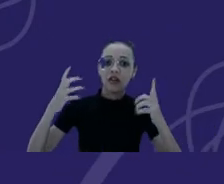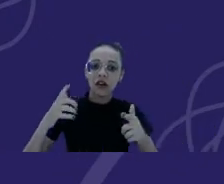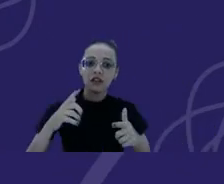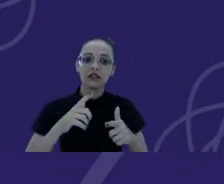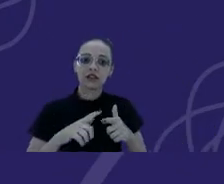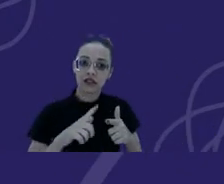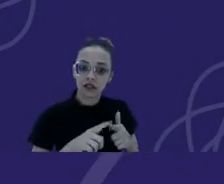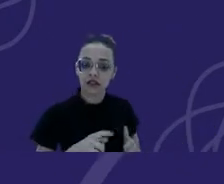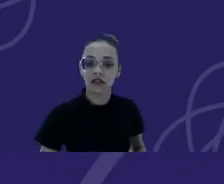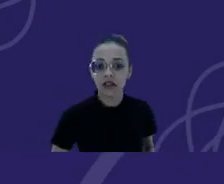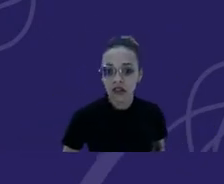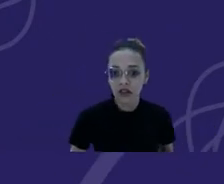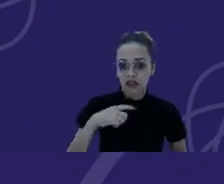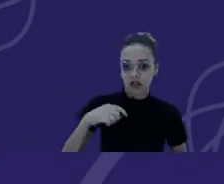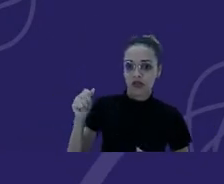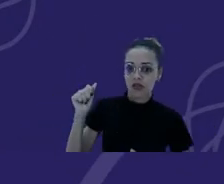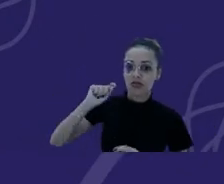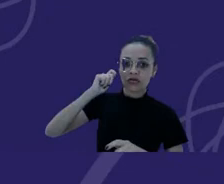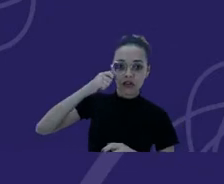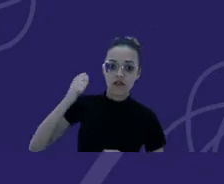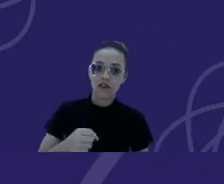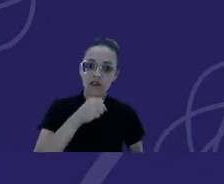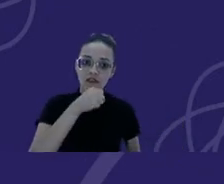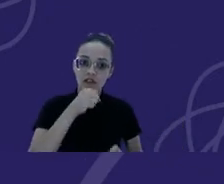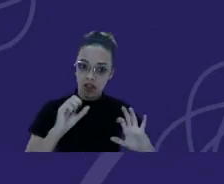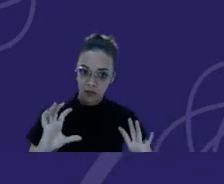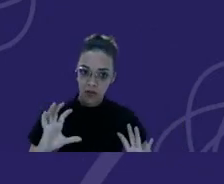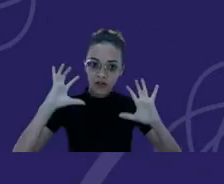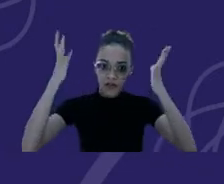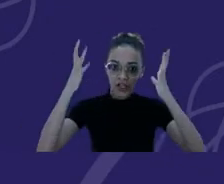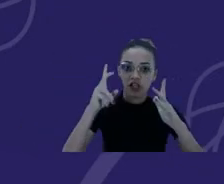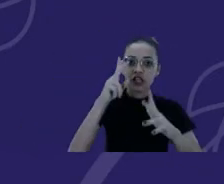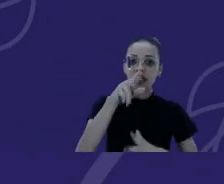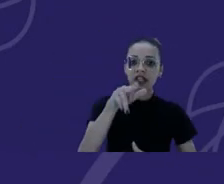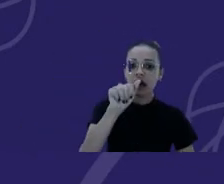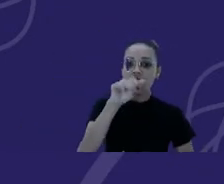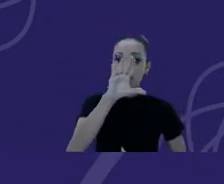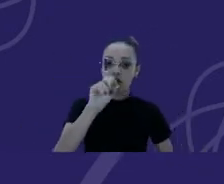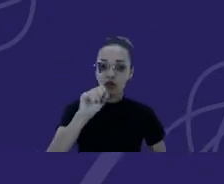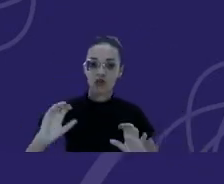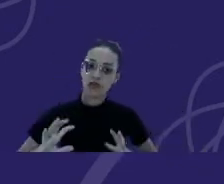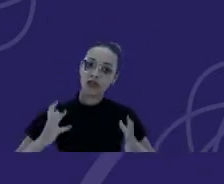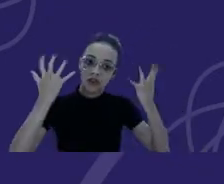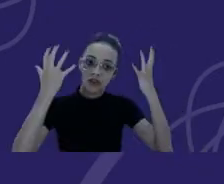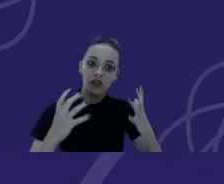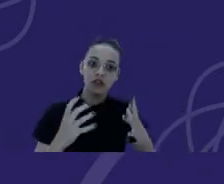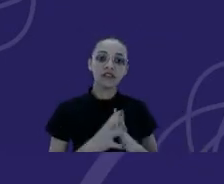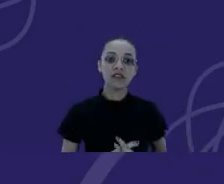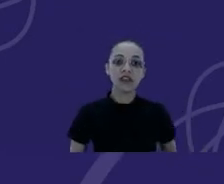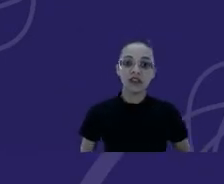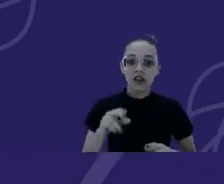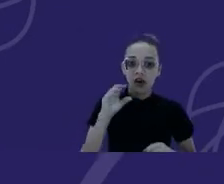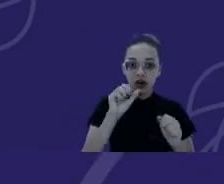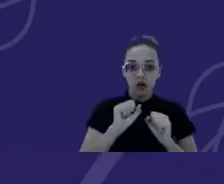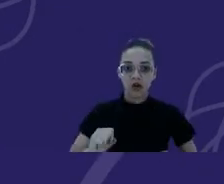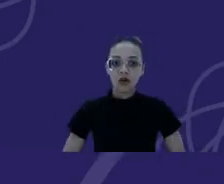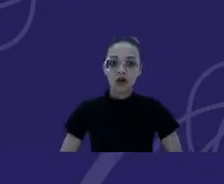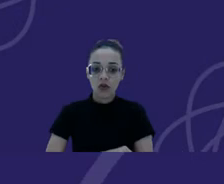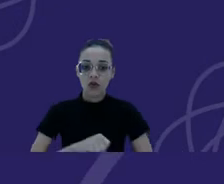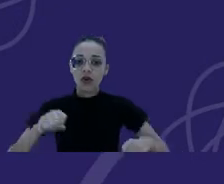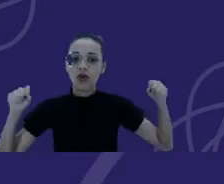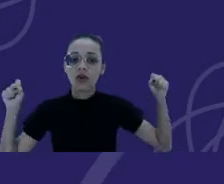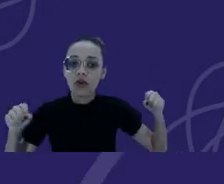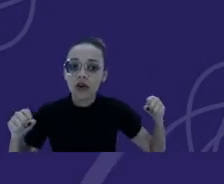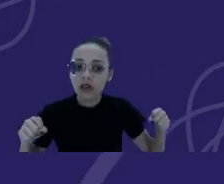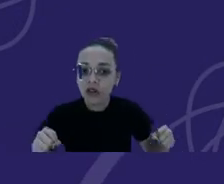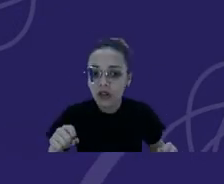O jacu tá de preto velho, há uma festa de aú. Oi, tem nega de Ogum, de Oxalá,